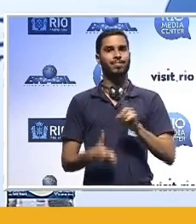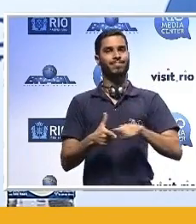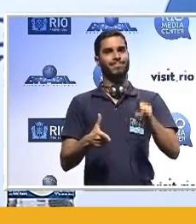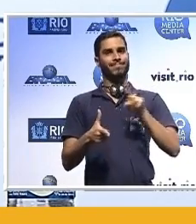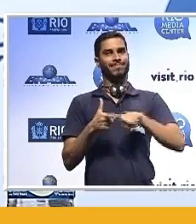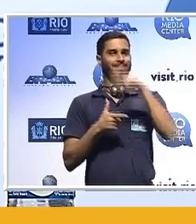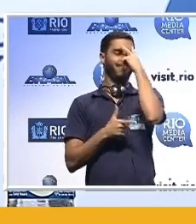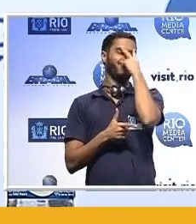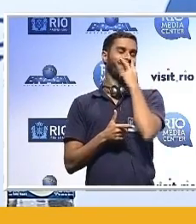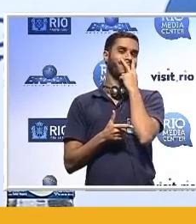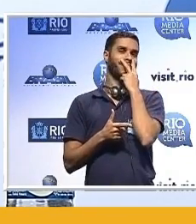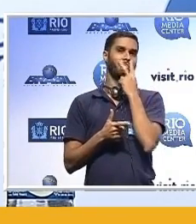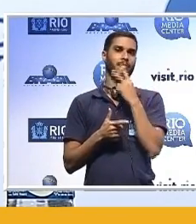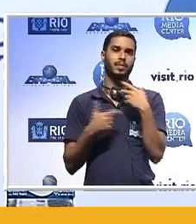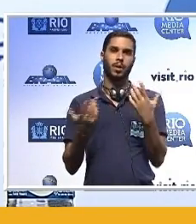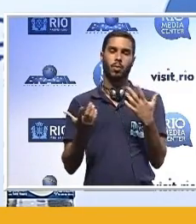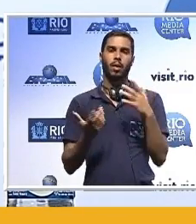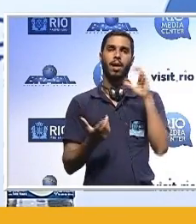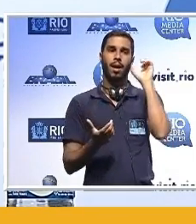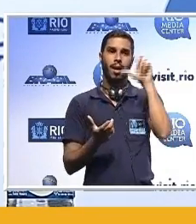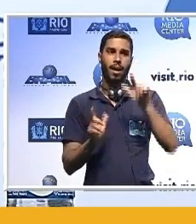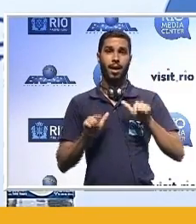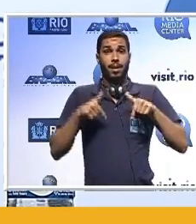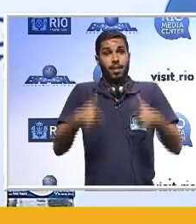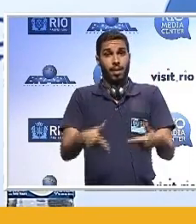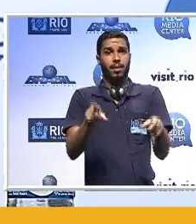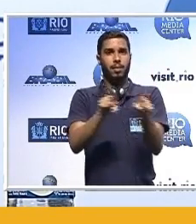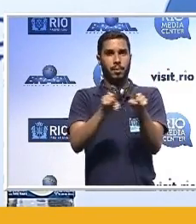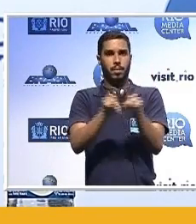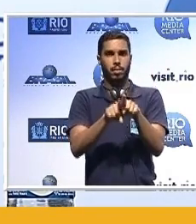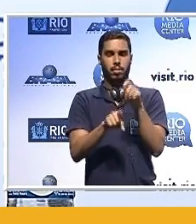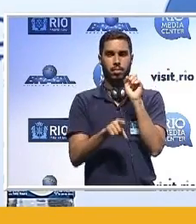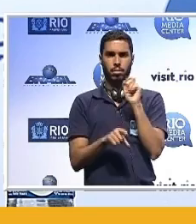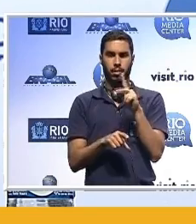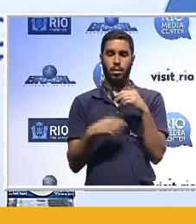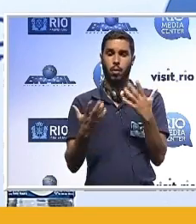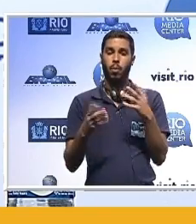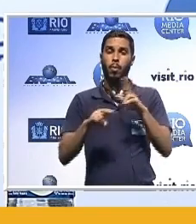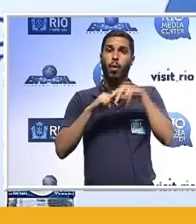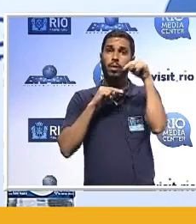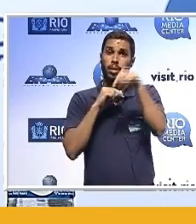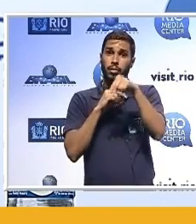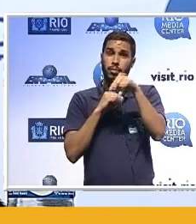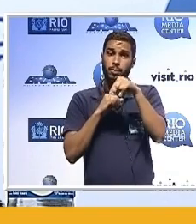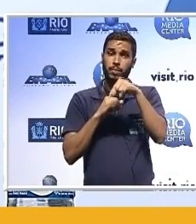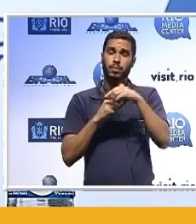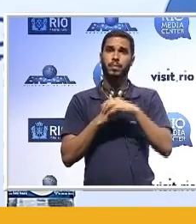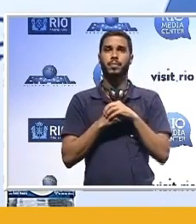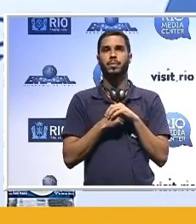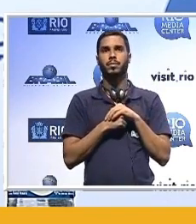qualificação, obviamente, é uma questão de atitude também, tá certo? Então, por isso que